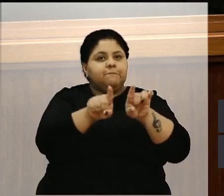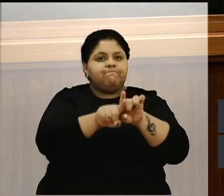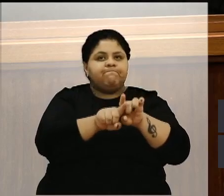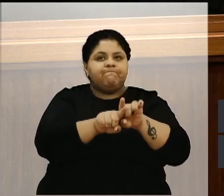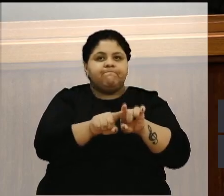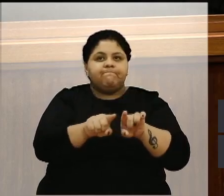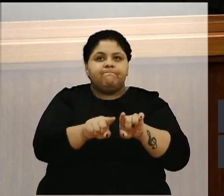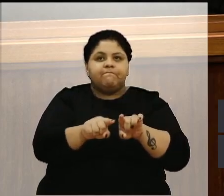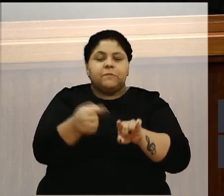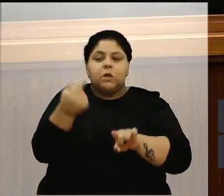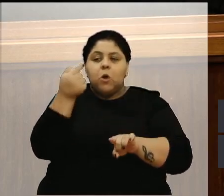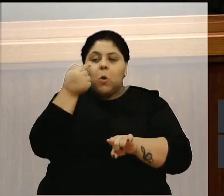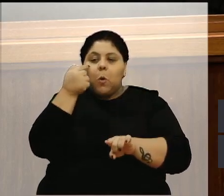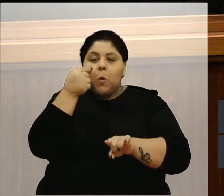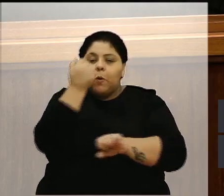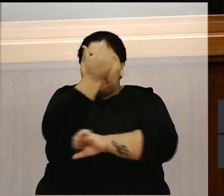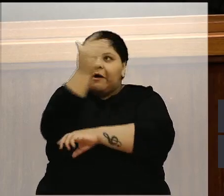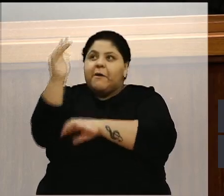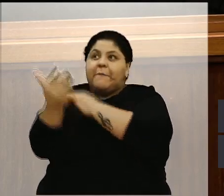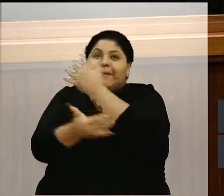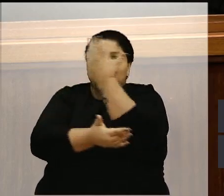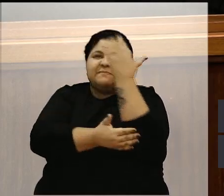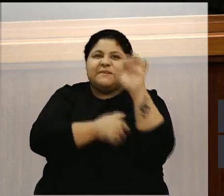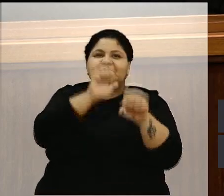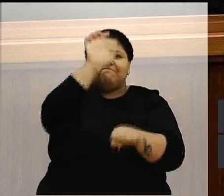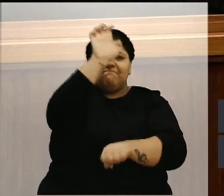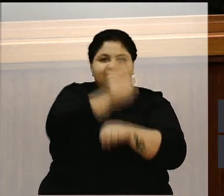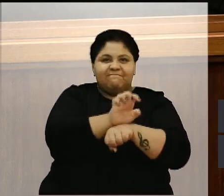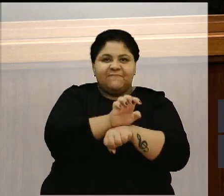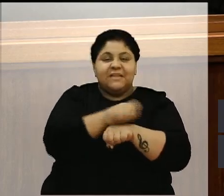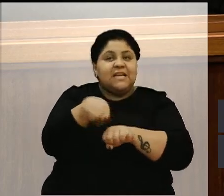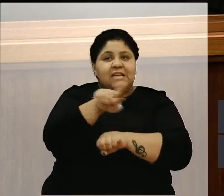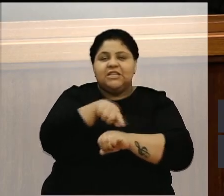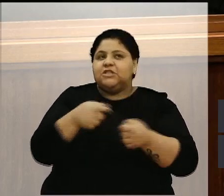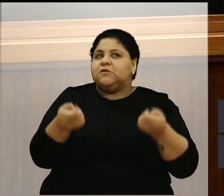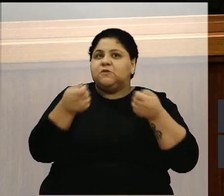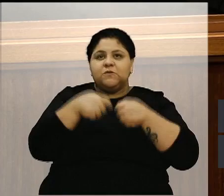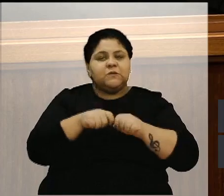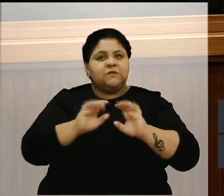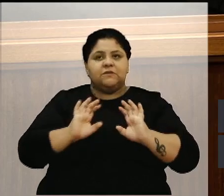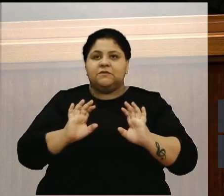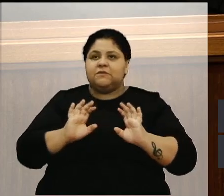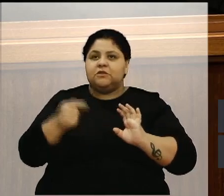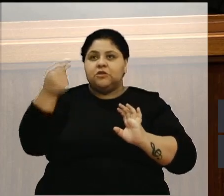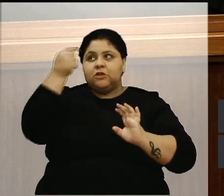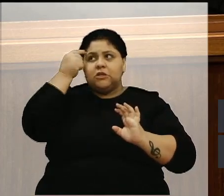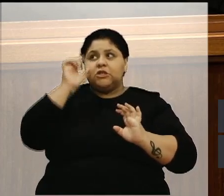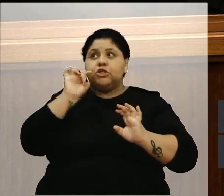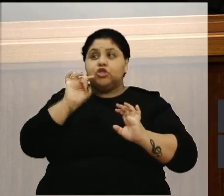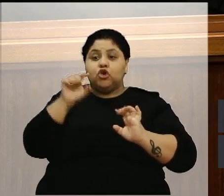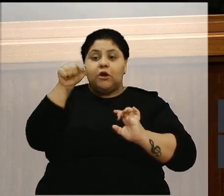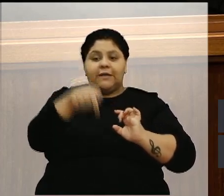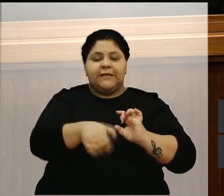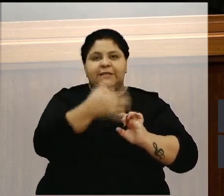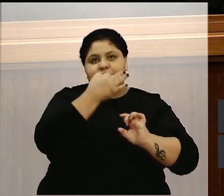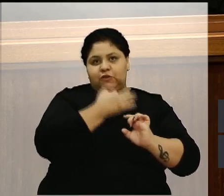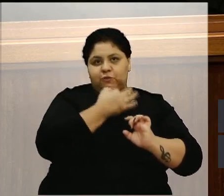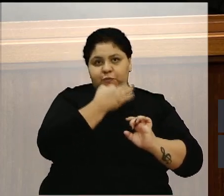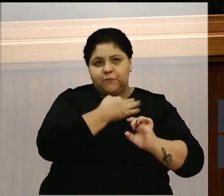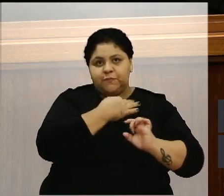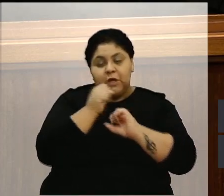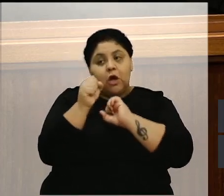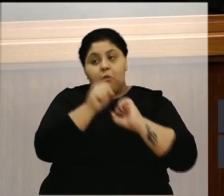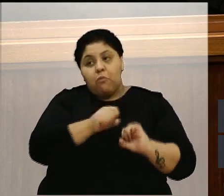para as matas ciliares do nosso estado. A gente não precisa pensar só Caxias do Sul, a gente